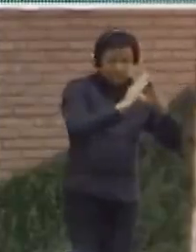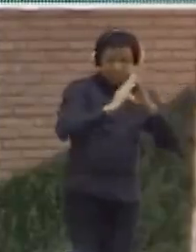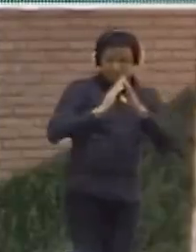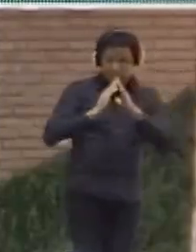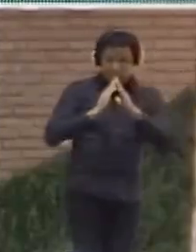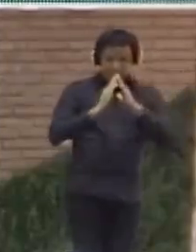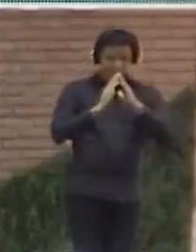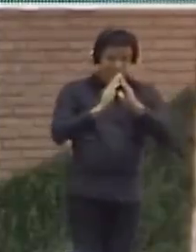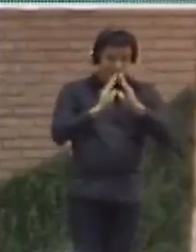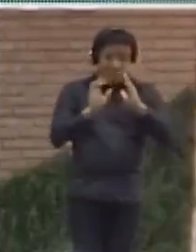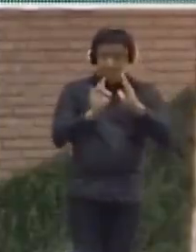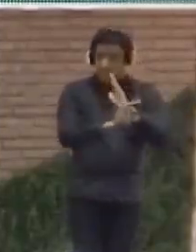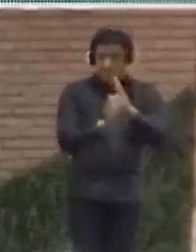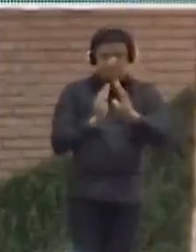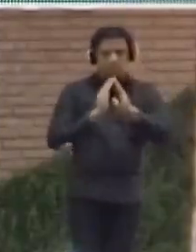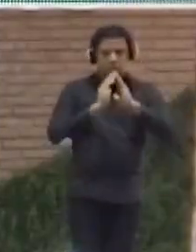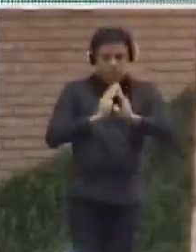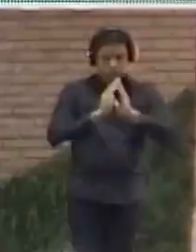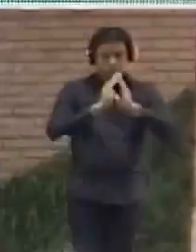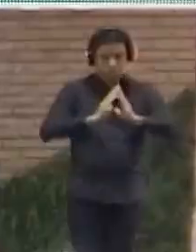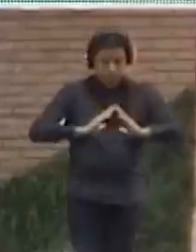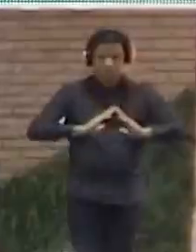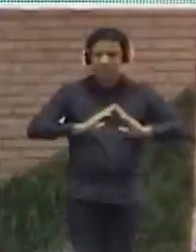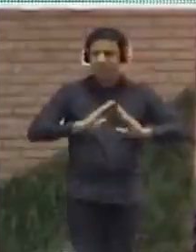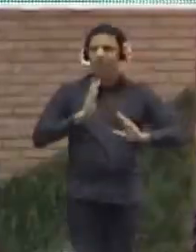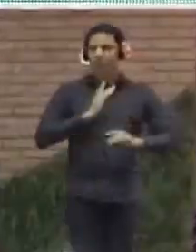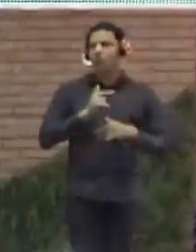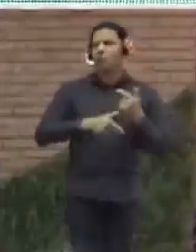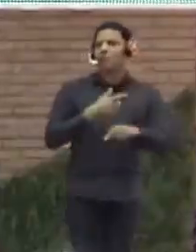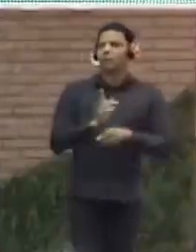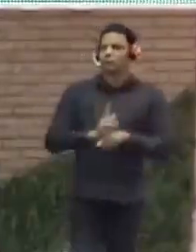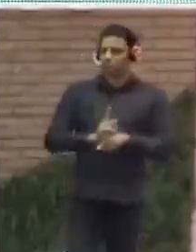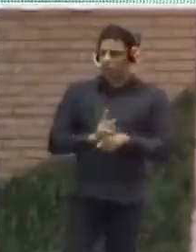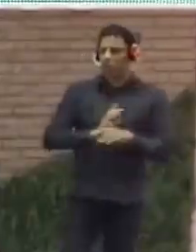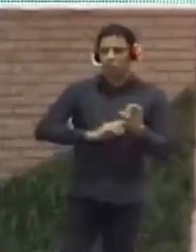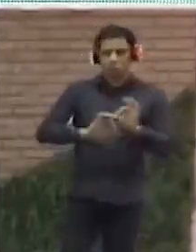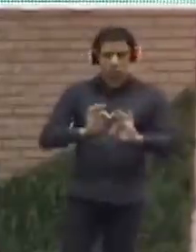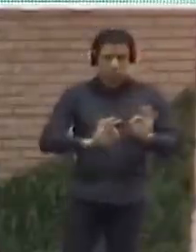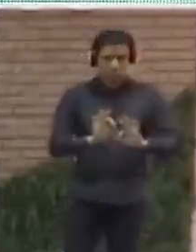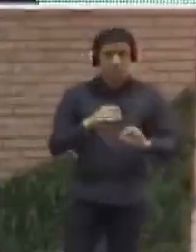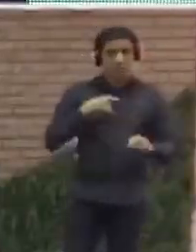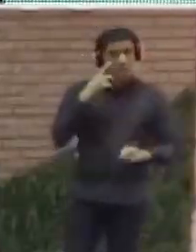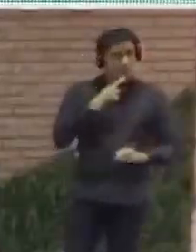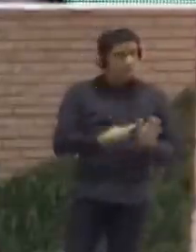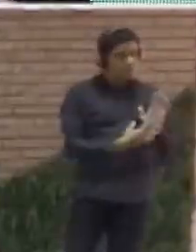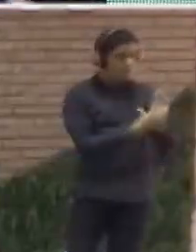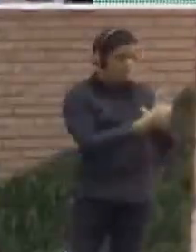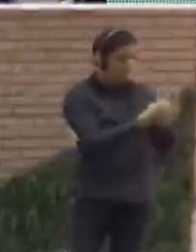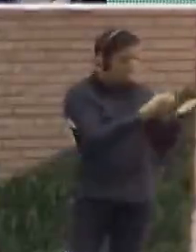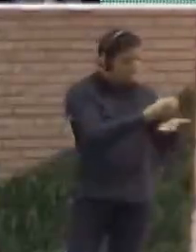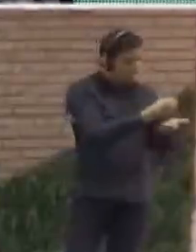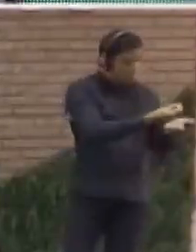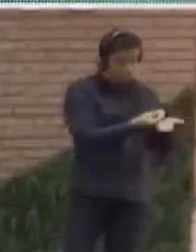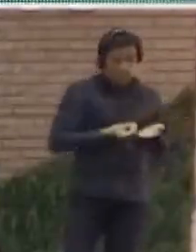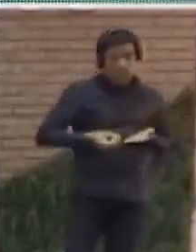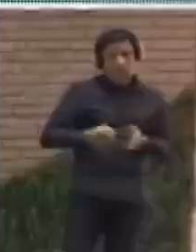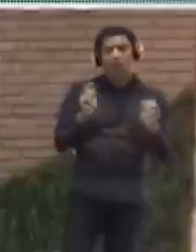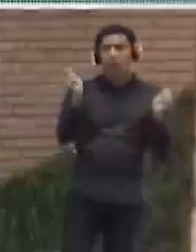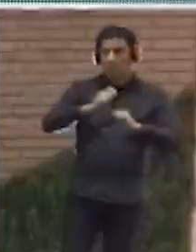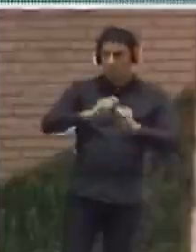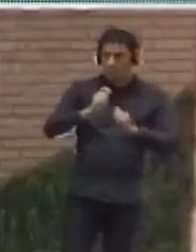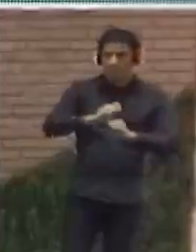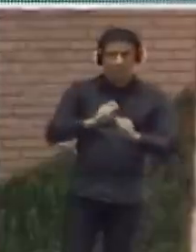projeto de alguns desses casos, e nós vimos alguns pilotos no qual havia grande potencial realmente de fazer